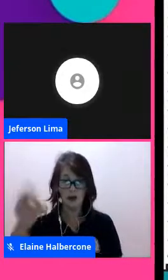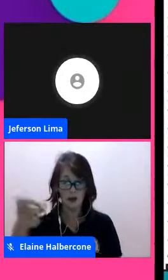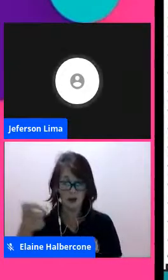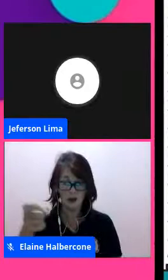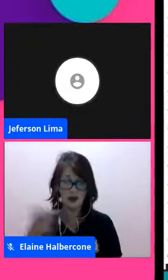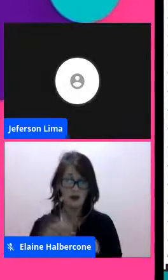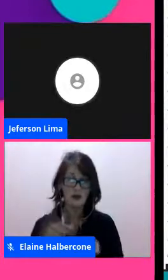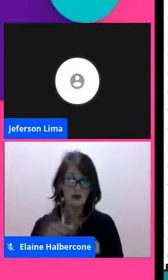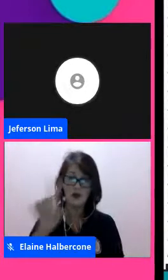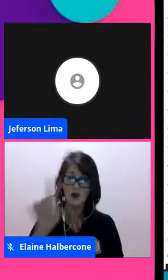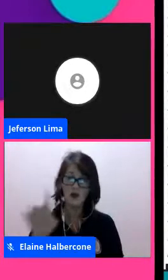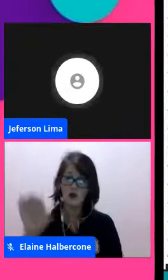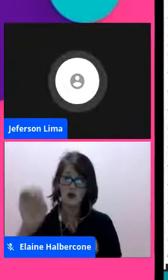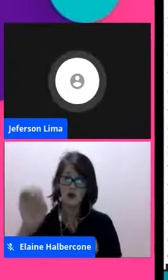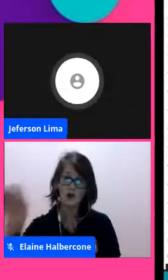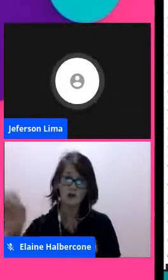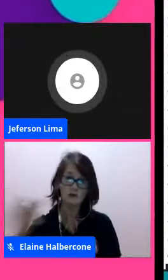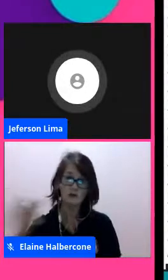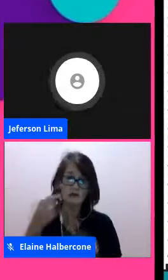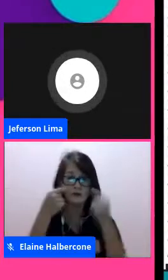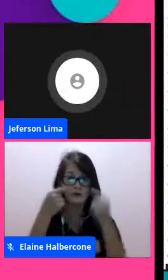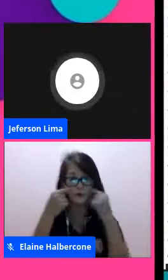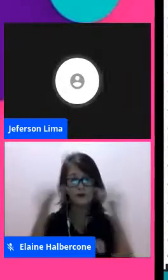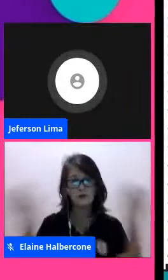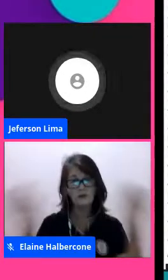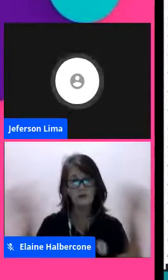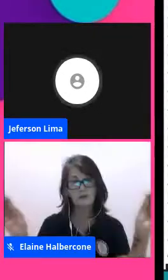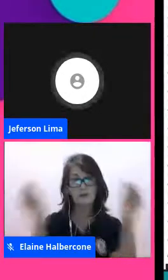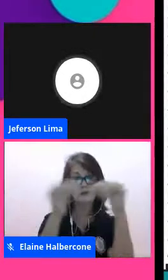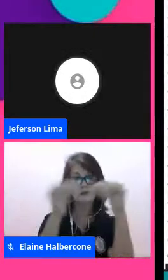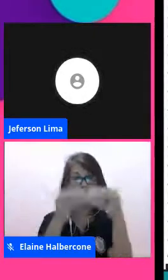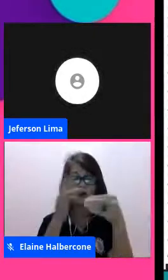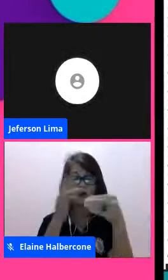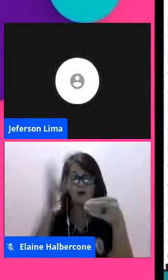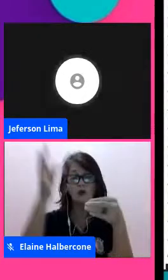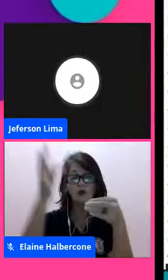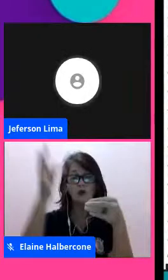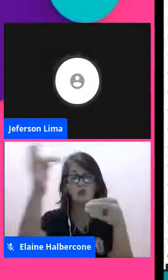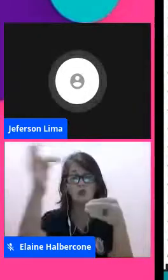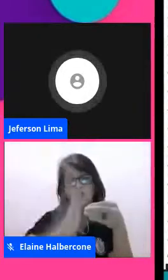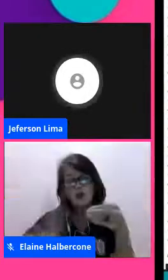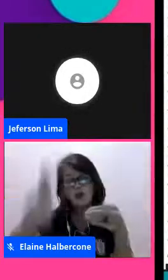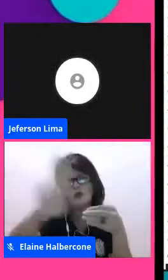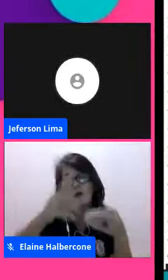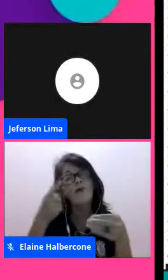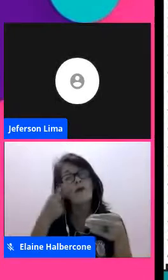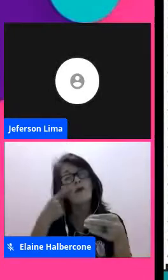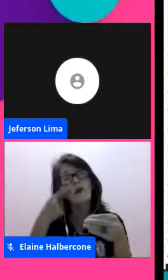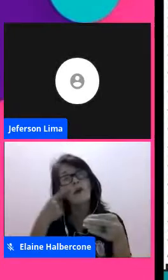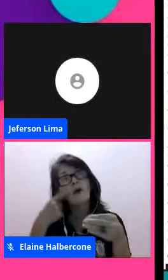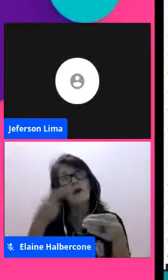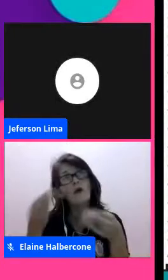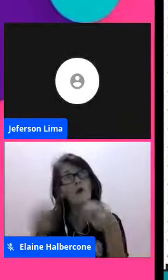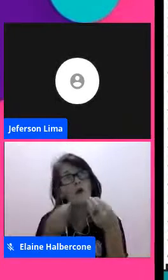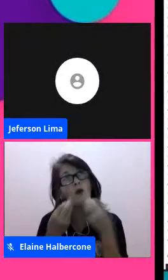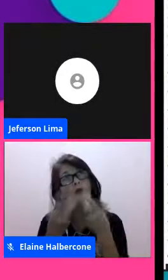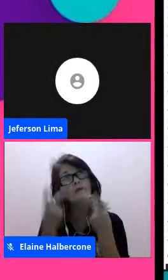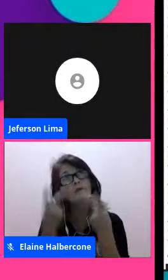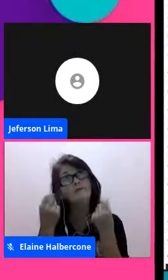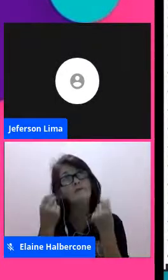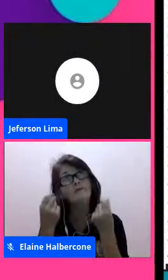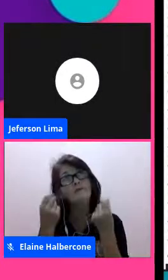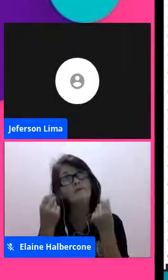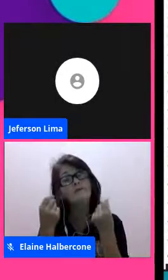como configura, já para todo mundo ver e quando utilizar isso futuramente poder, né, lembrar desse ponto.